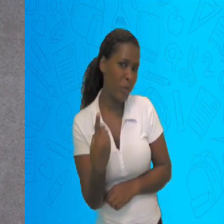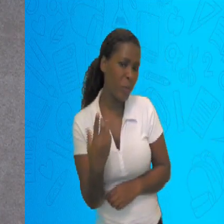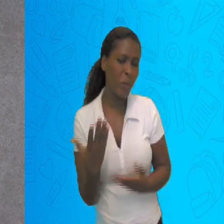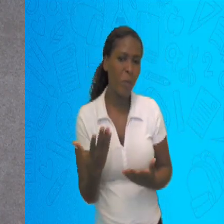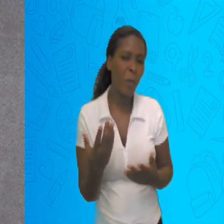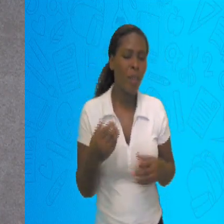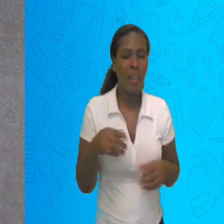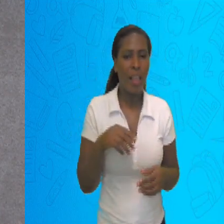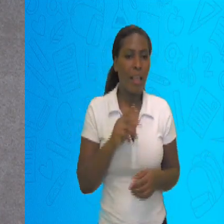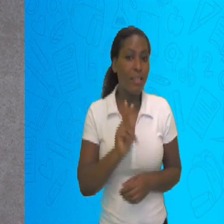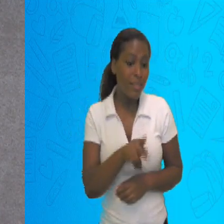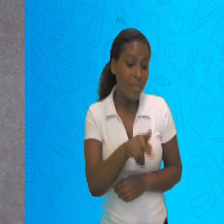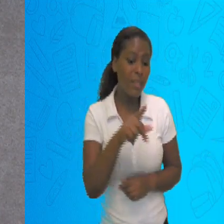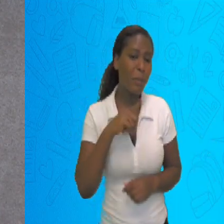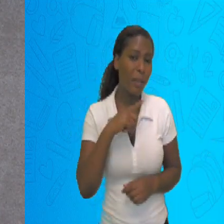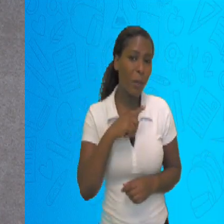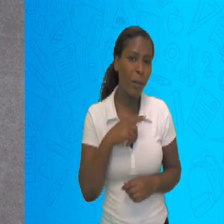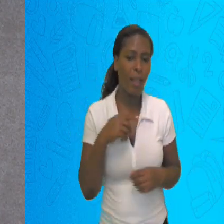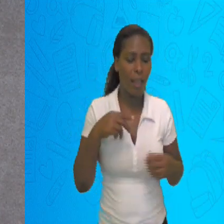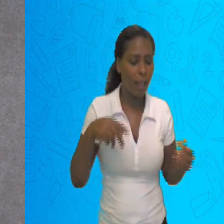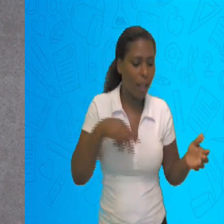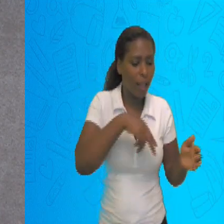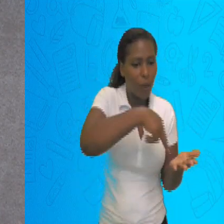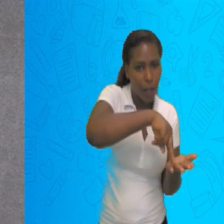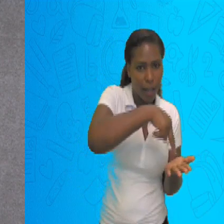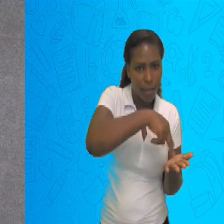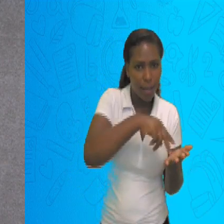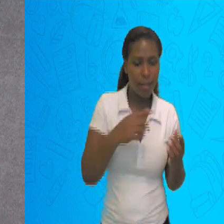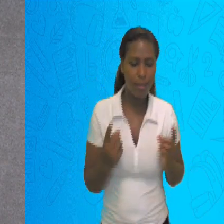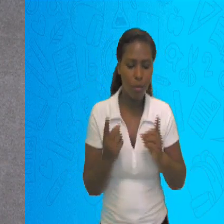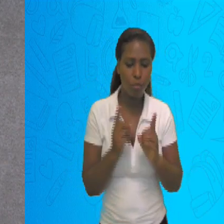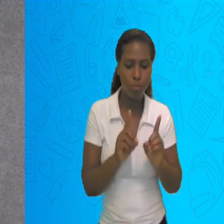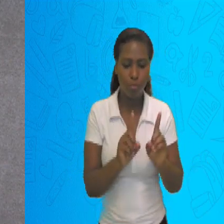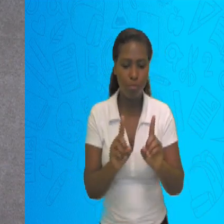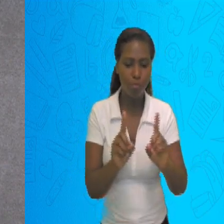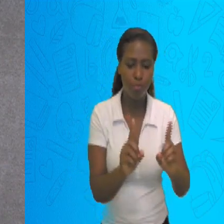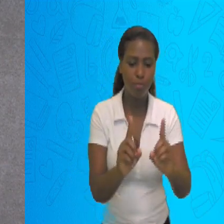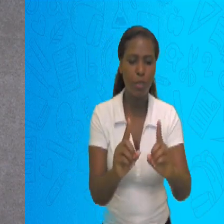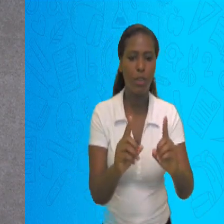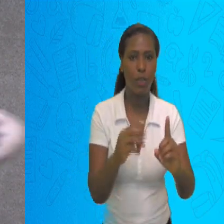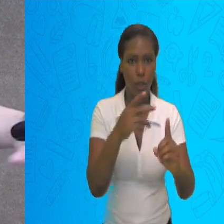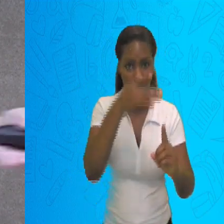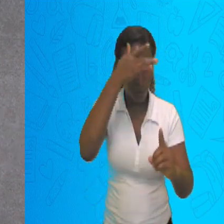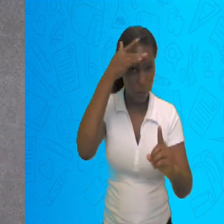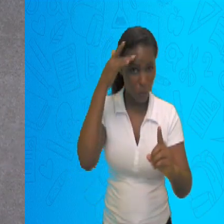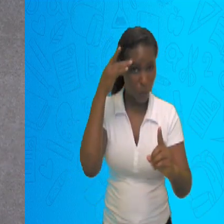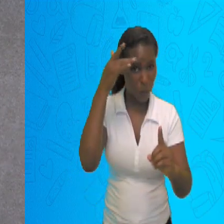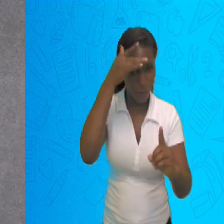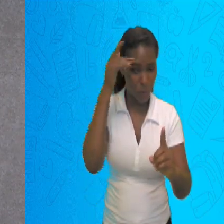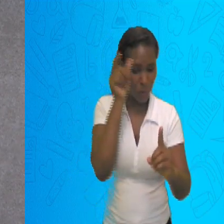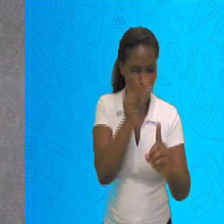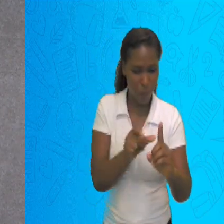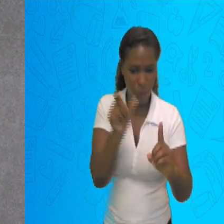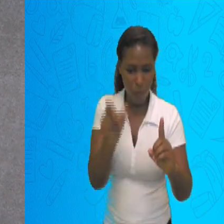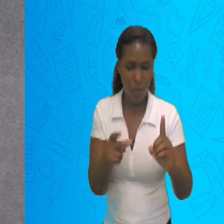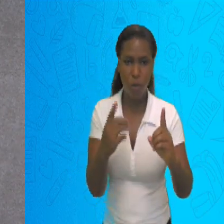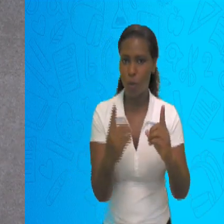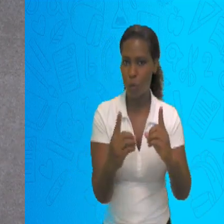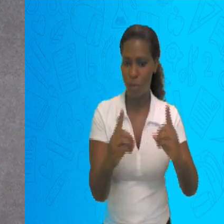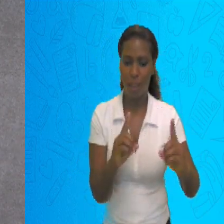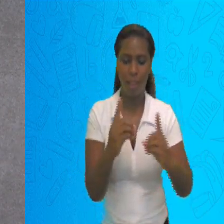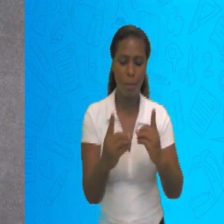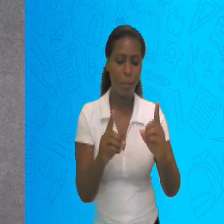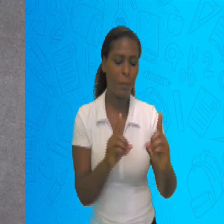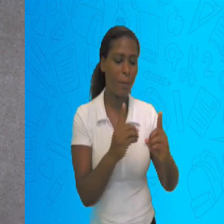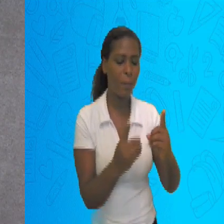a formação de duplas ao mesmo tempo em algum momento delas, do complexo da dança inteiro. Então, em algum